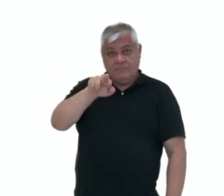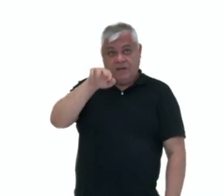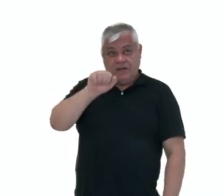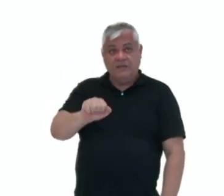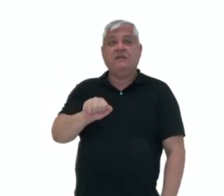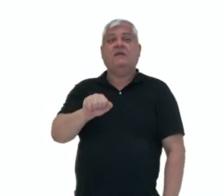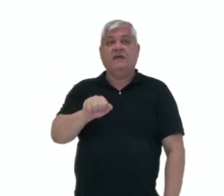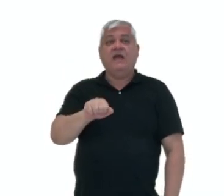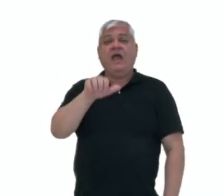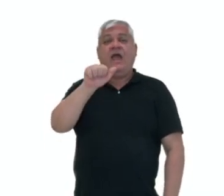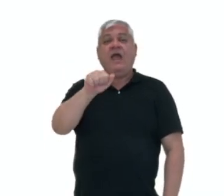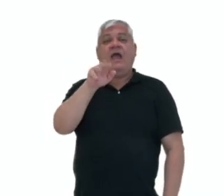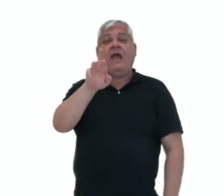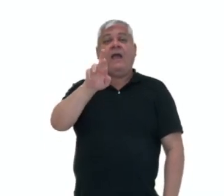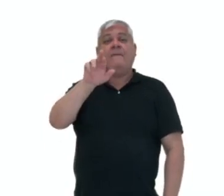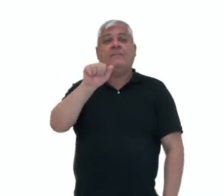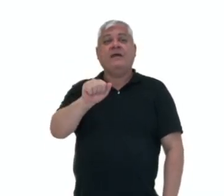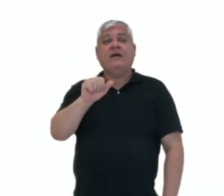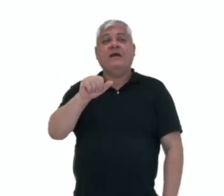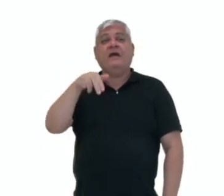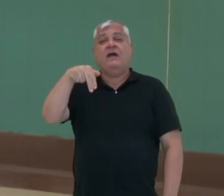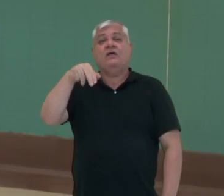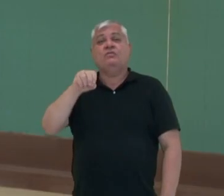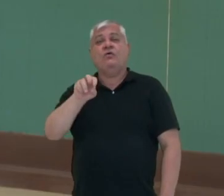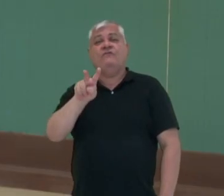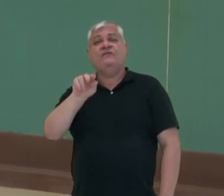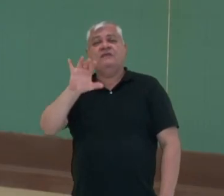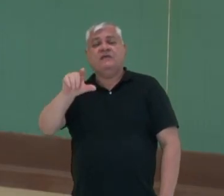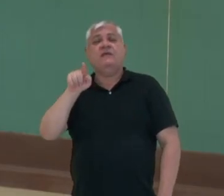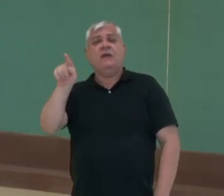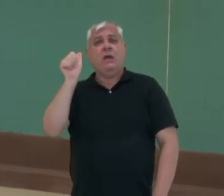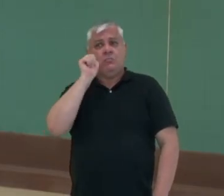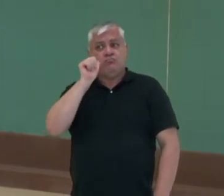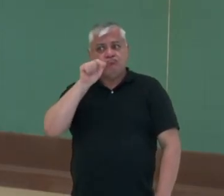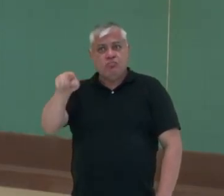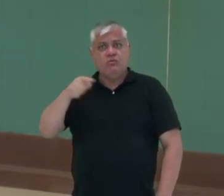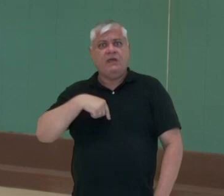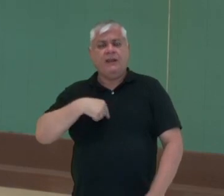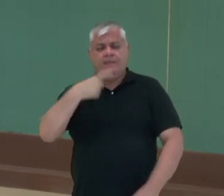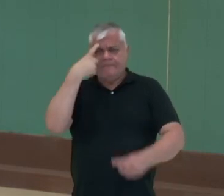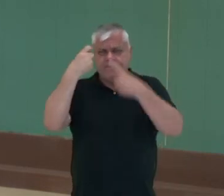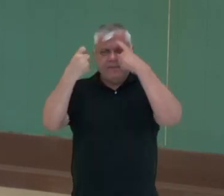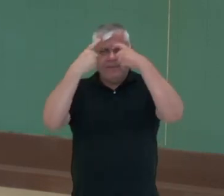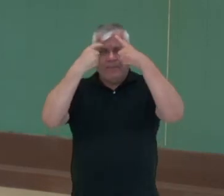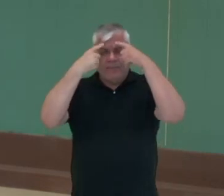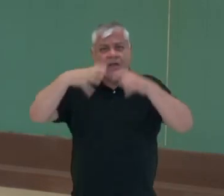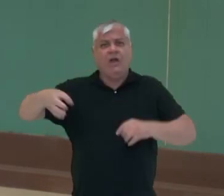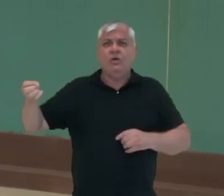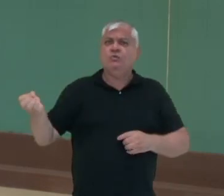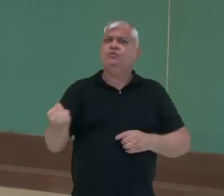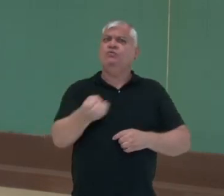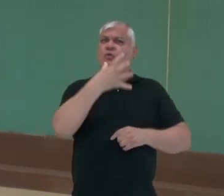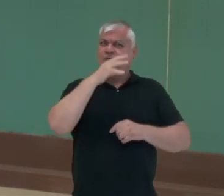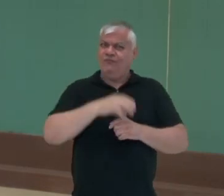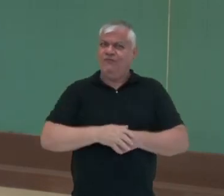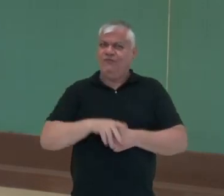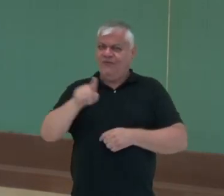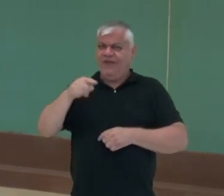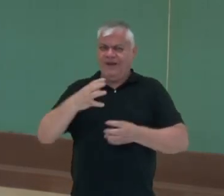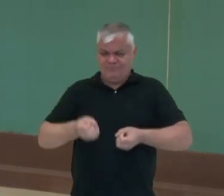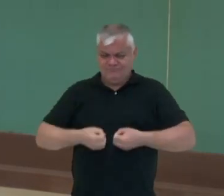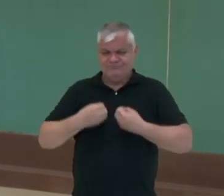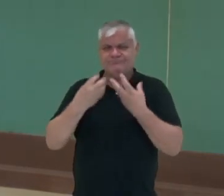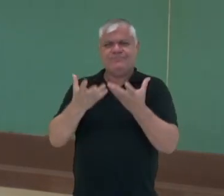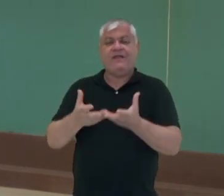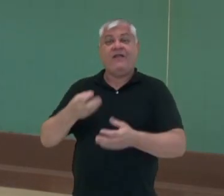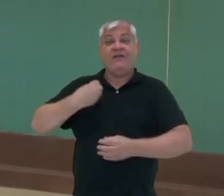a diferença das linguagens visuais, da performance e do happening. Nós aprendemos que a Marina inovou. A Marina fez uma coisa nova, ela colocou muito da sua vida pessoal dentro da